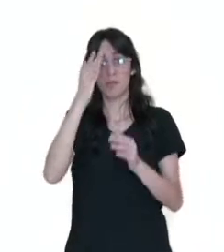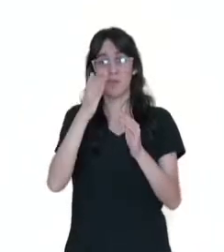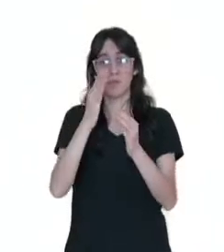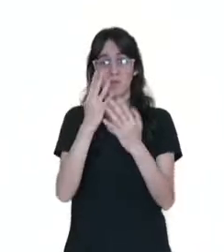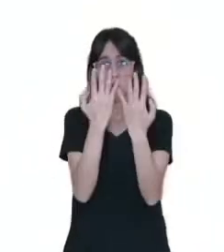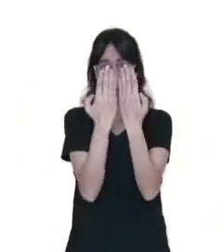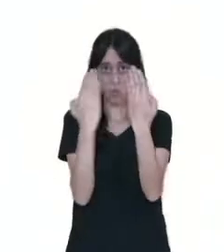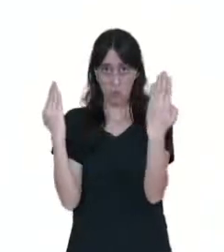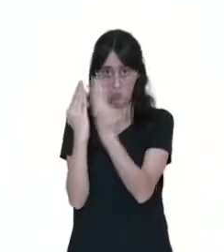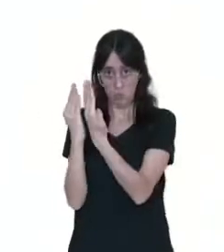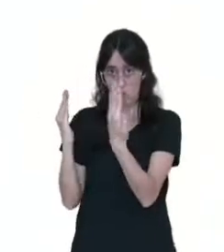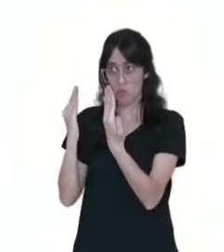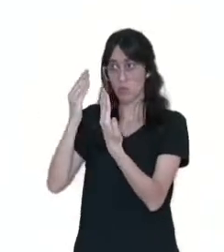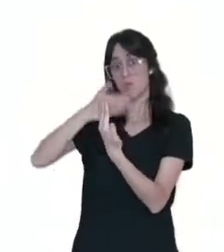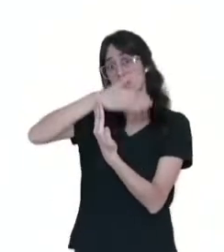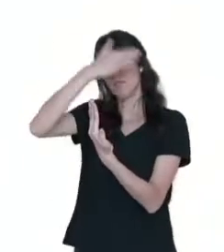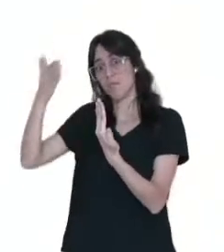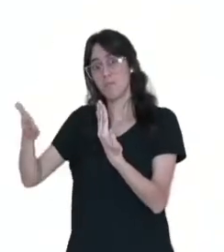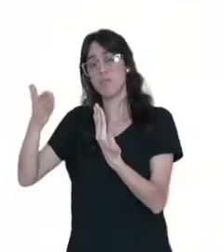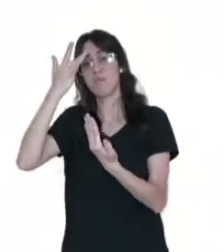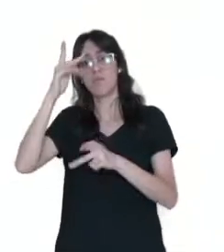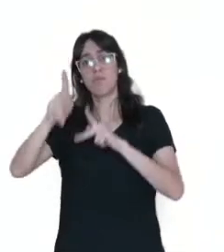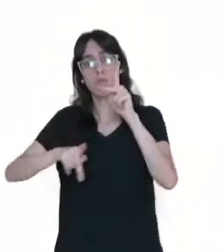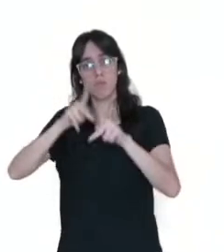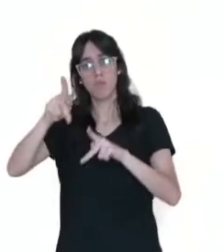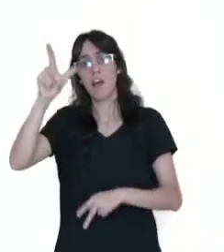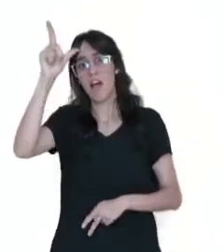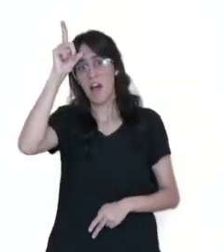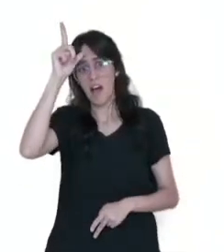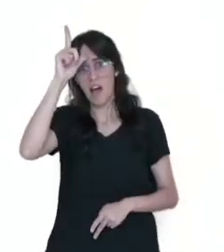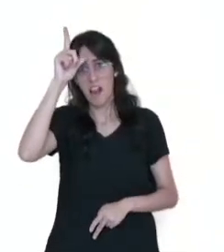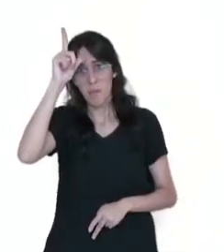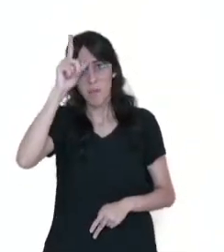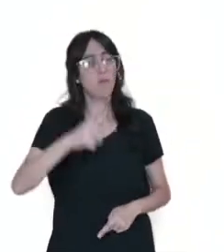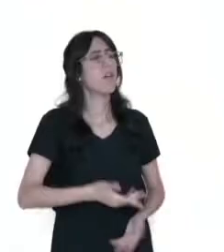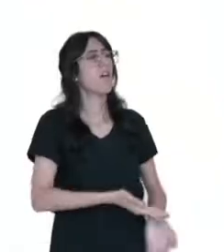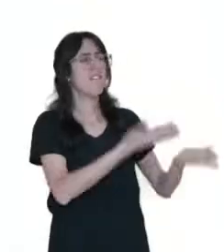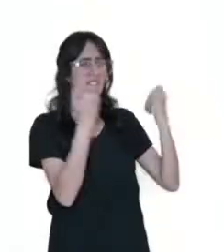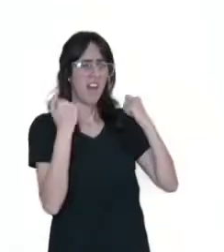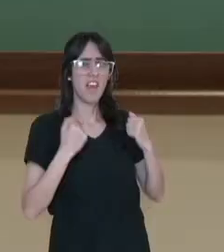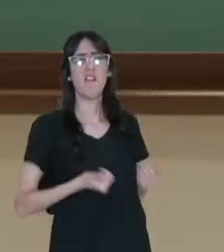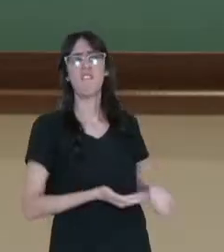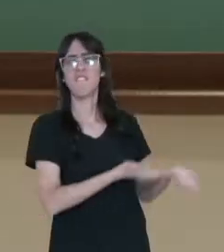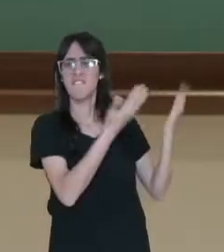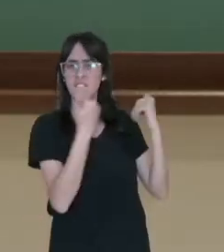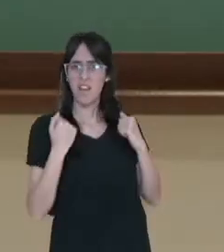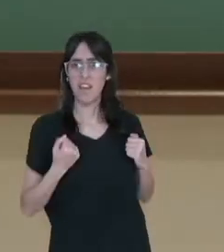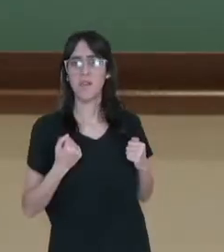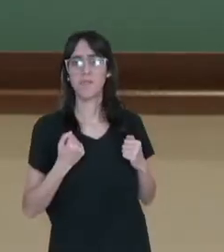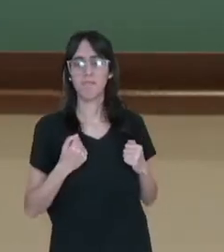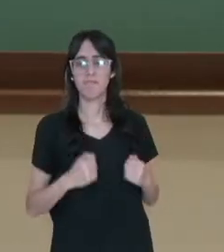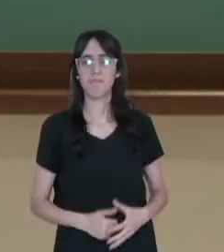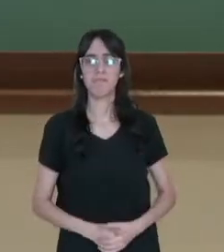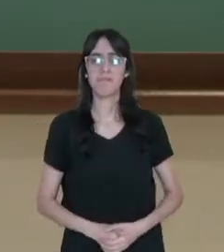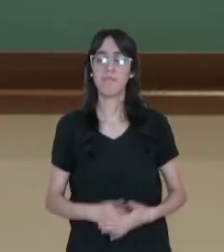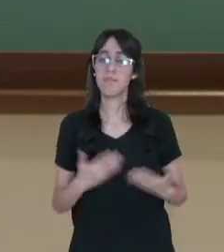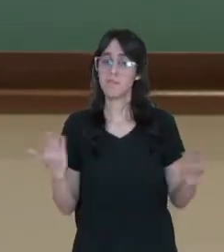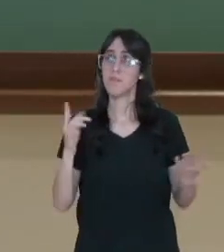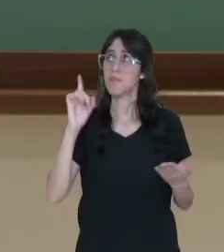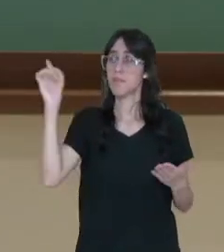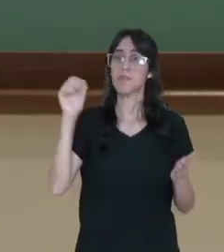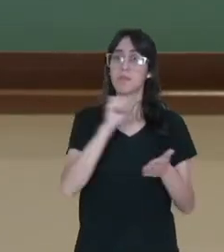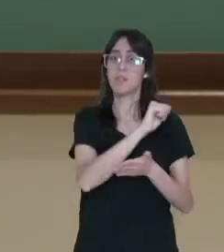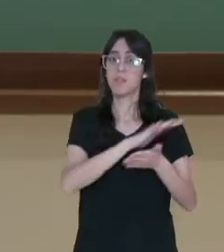multidão igualmente turbulenta de alemães ocidentais: venham, venham! Agora o seu exercício aí para